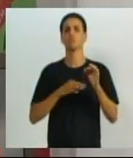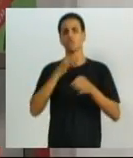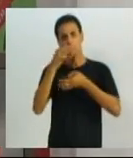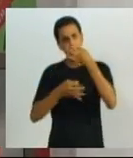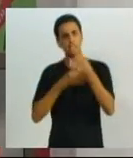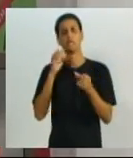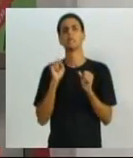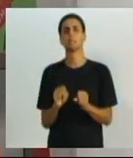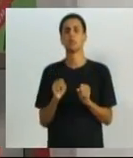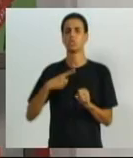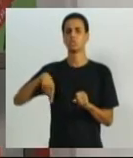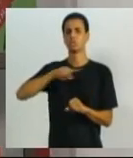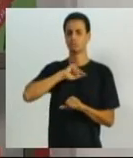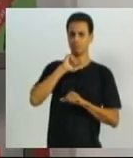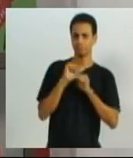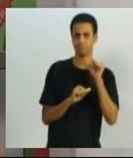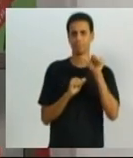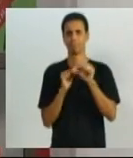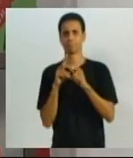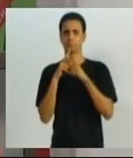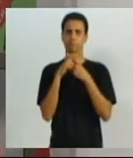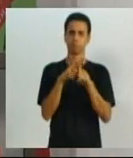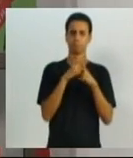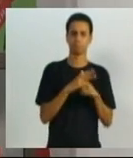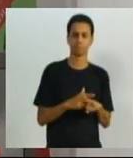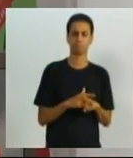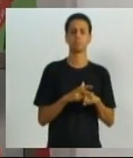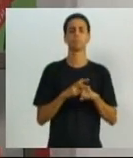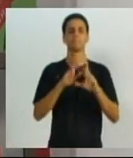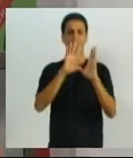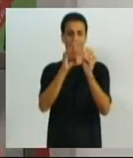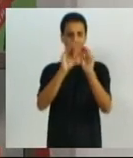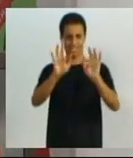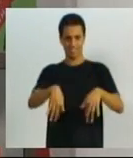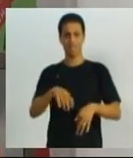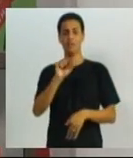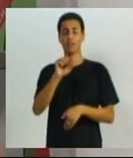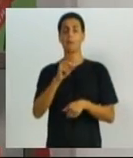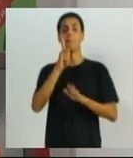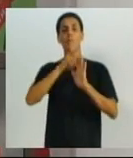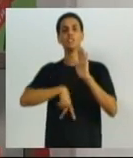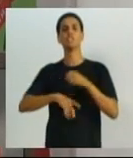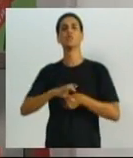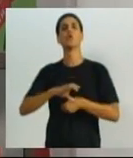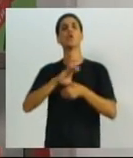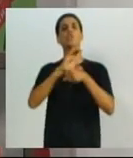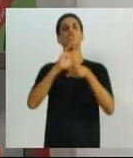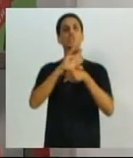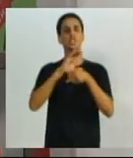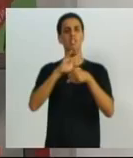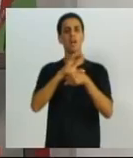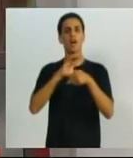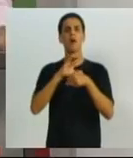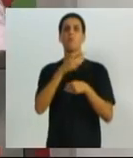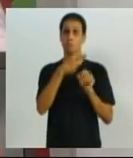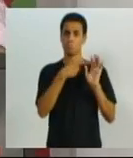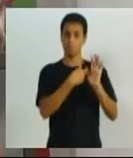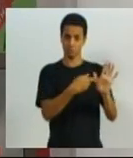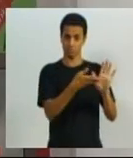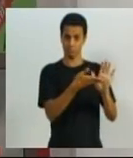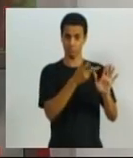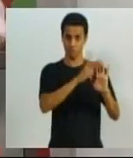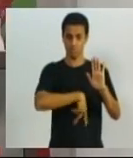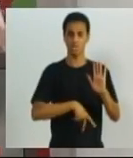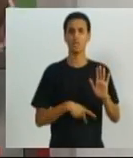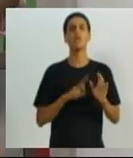possa alterar, trabalhar. E só para finalizar, né, o projeto constitucional, muitas vezes eu apresento projetos constitucionais, não só esse, com